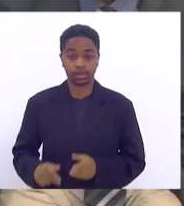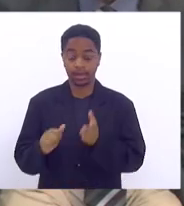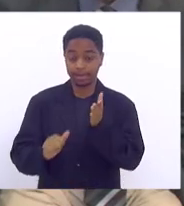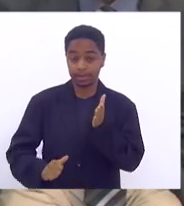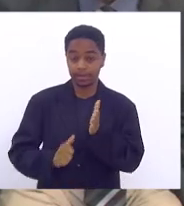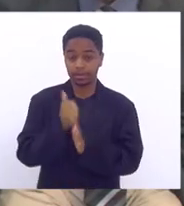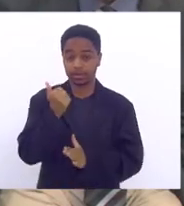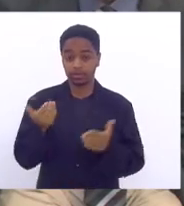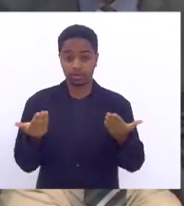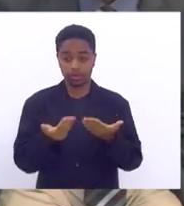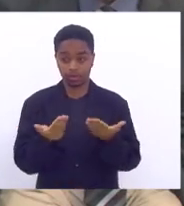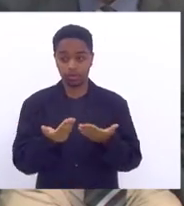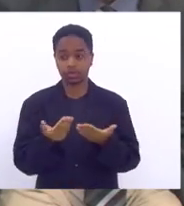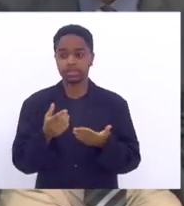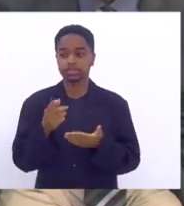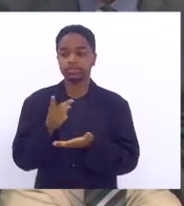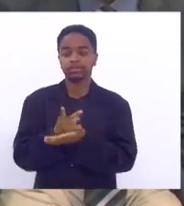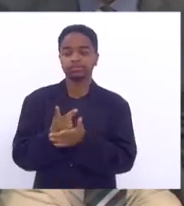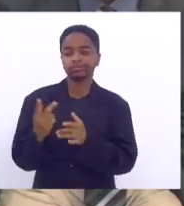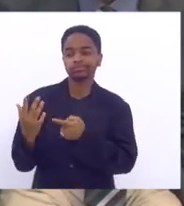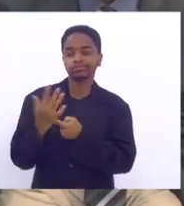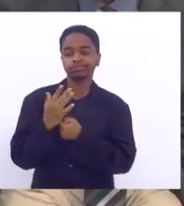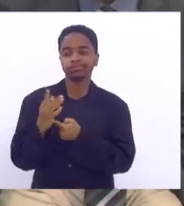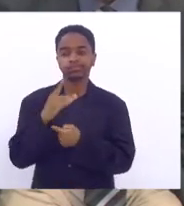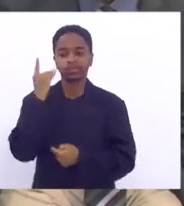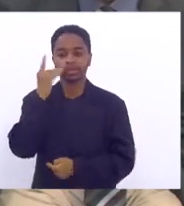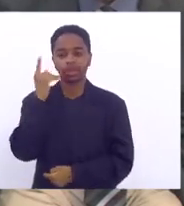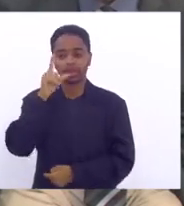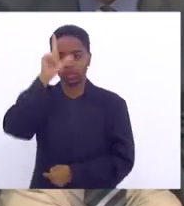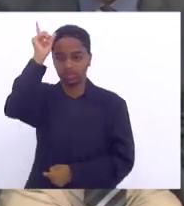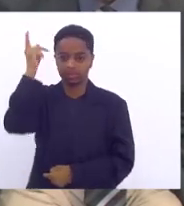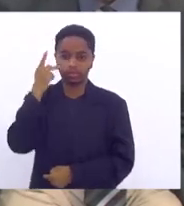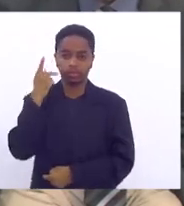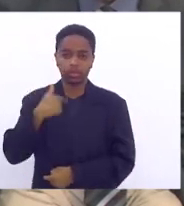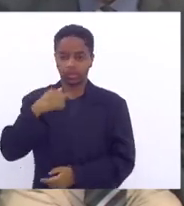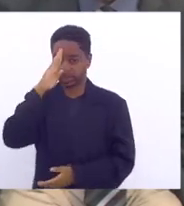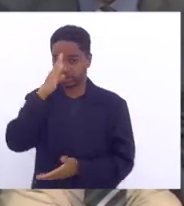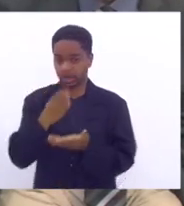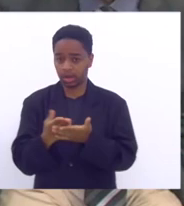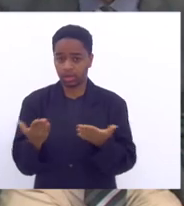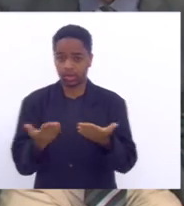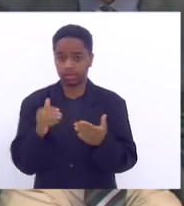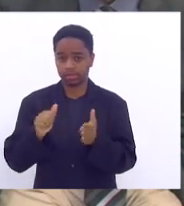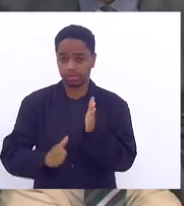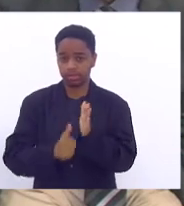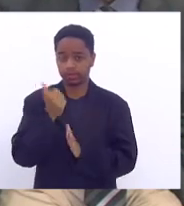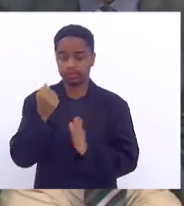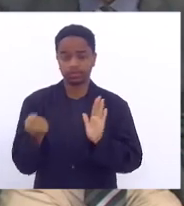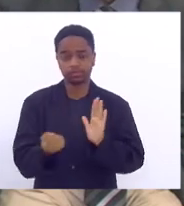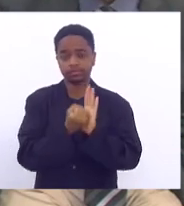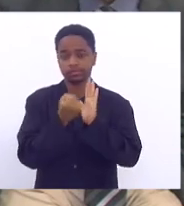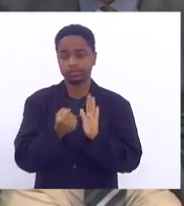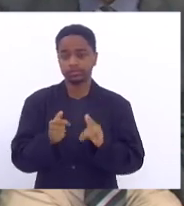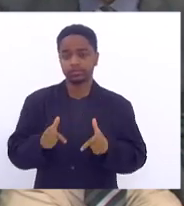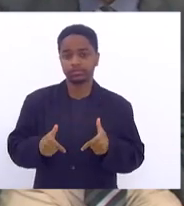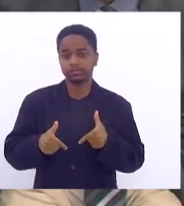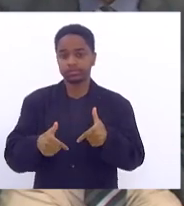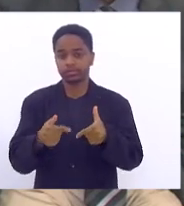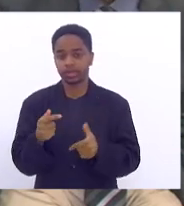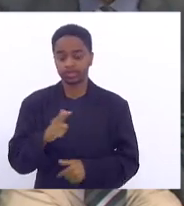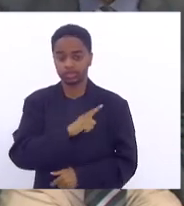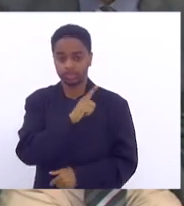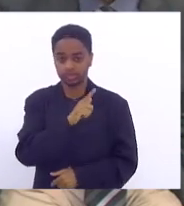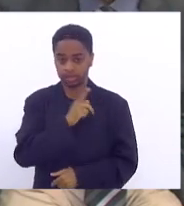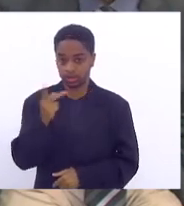ajuda sempre proativa do deputado Luiz Paulo eu acho que pela primeira vez vai ficar na na história da gestão de vossa excelência pela primeira